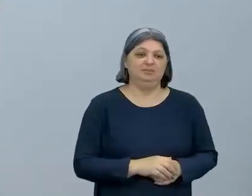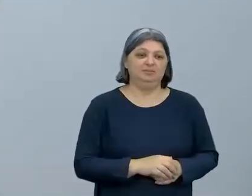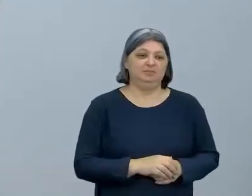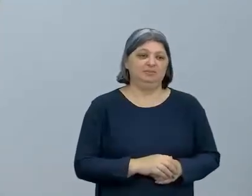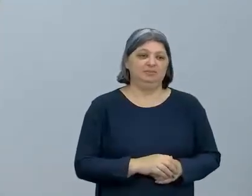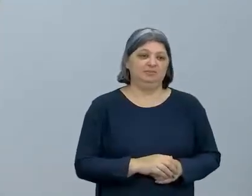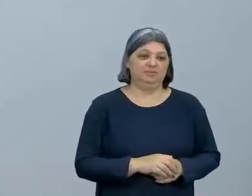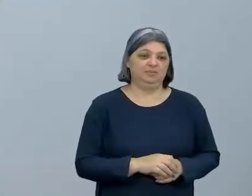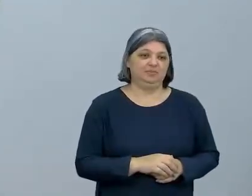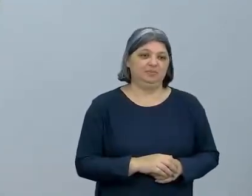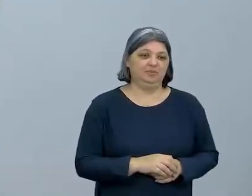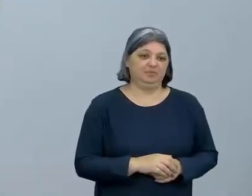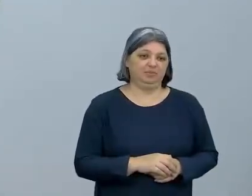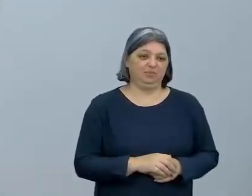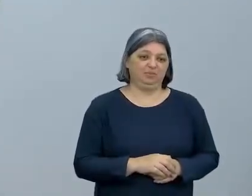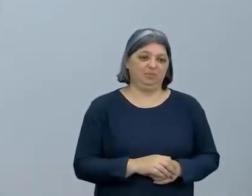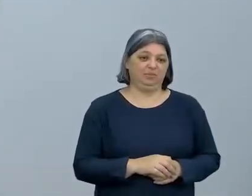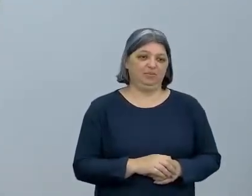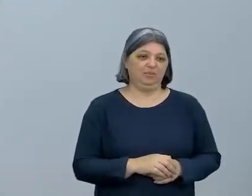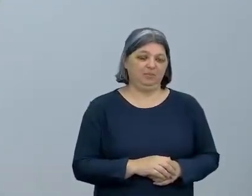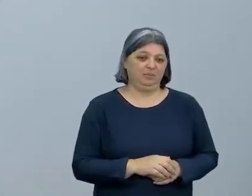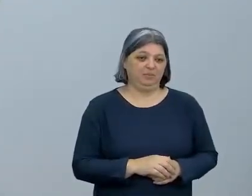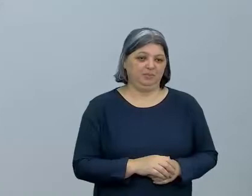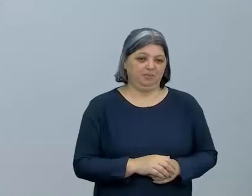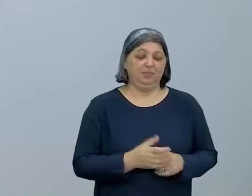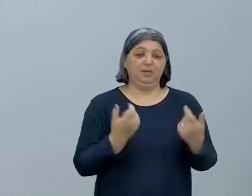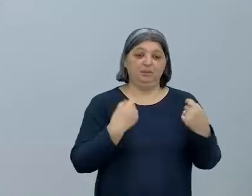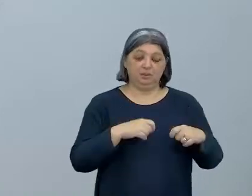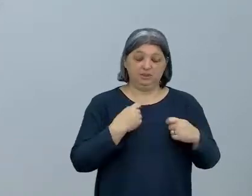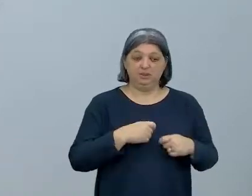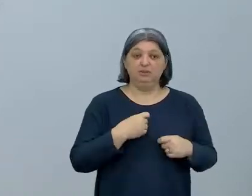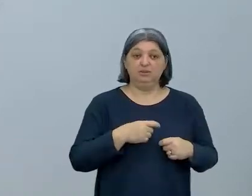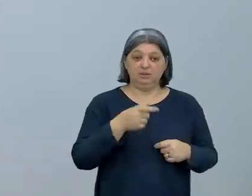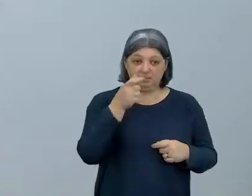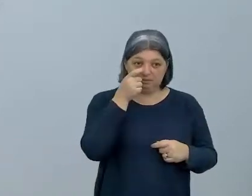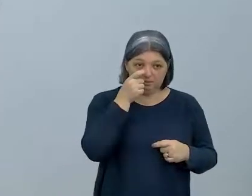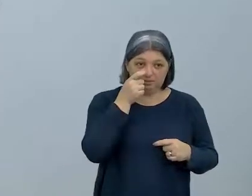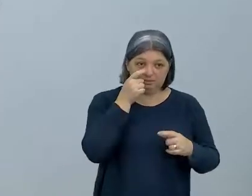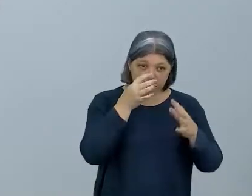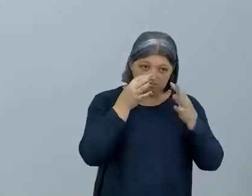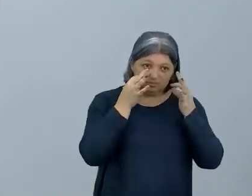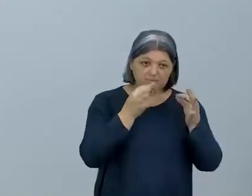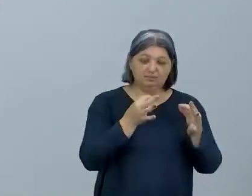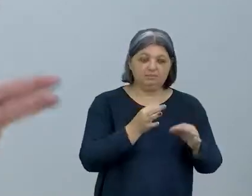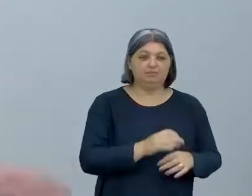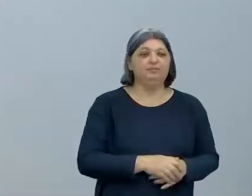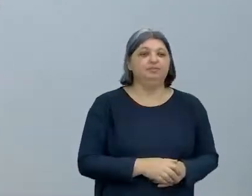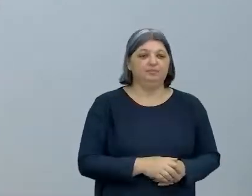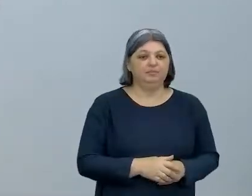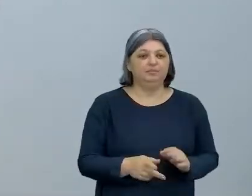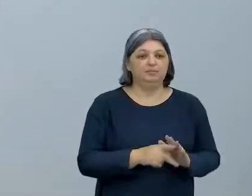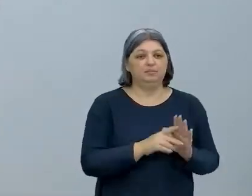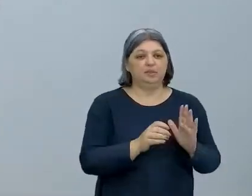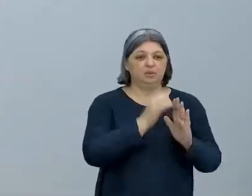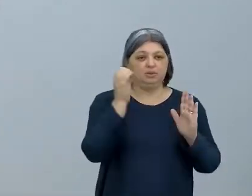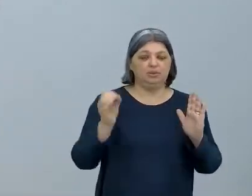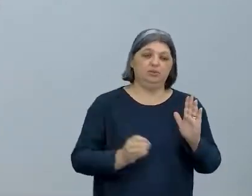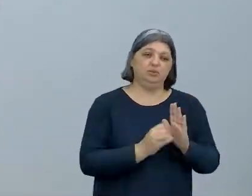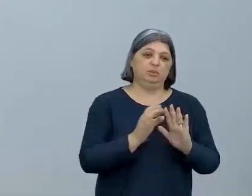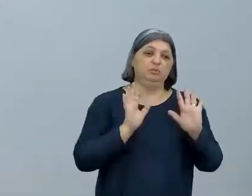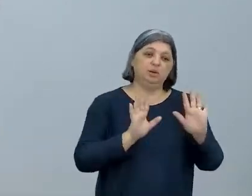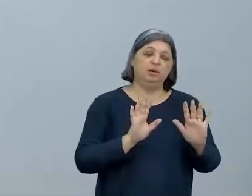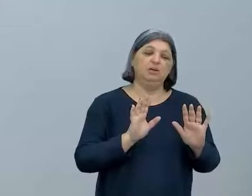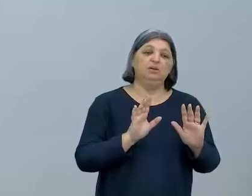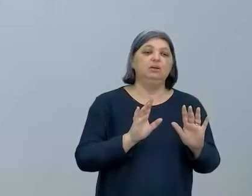né, deixar aí, vocês se liguem aí nos canais do Centro de Mídias para vocês me verem, provavelmente não mais com esse